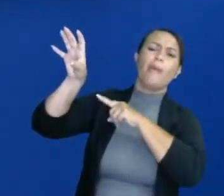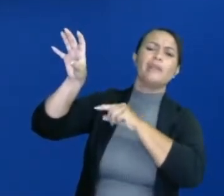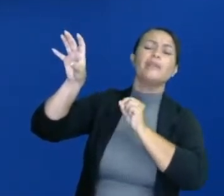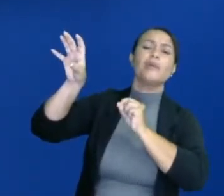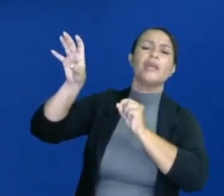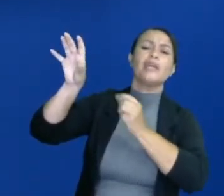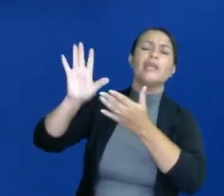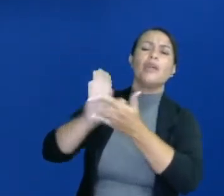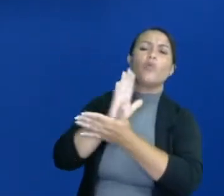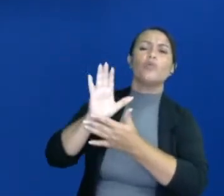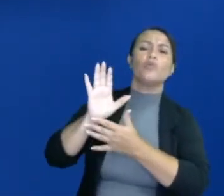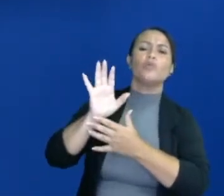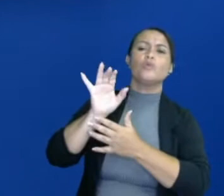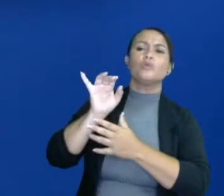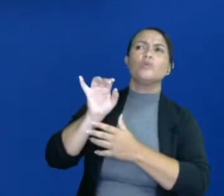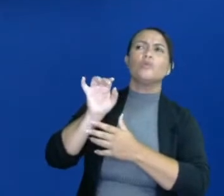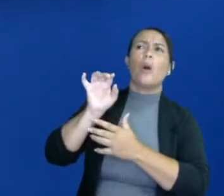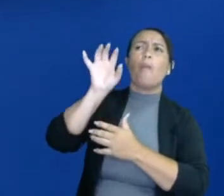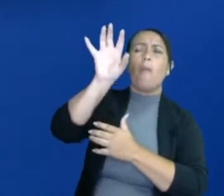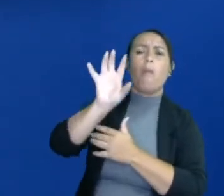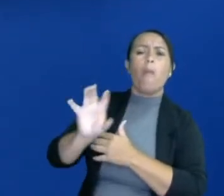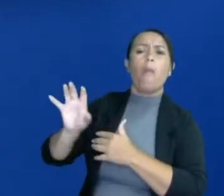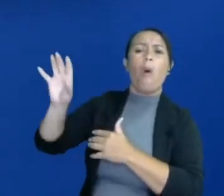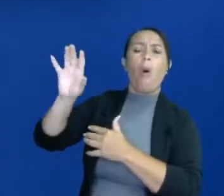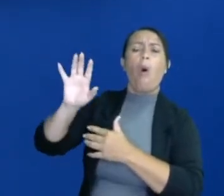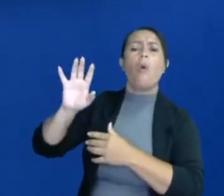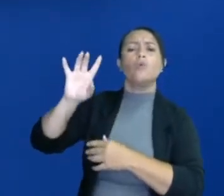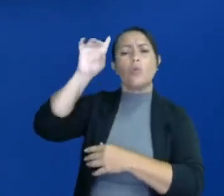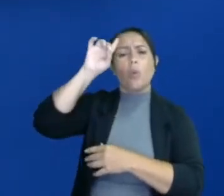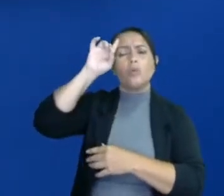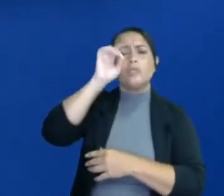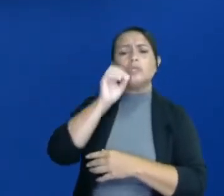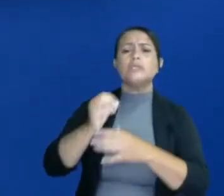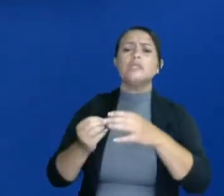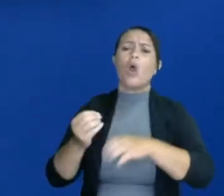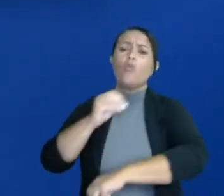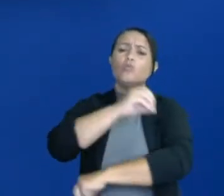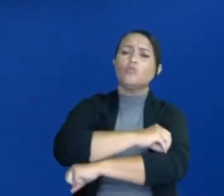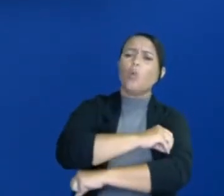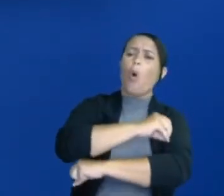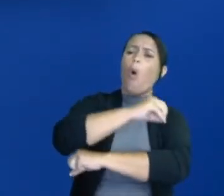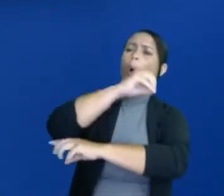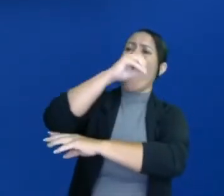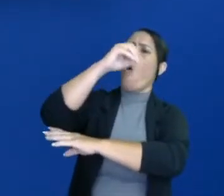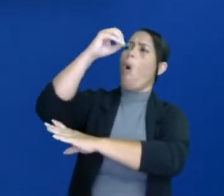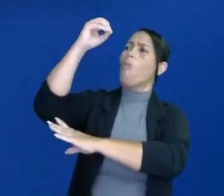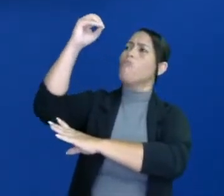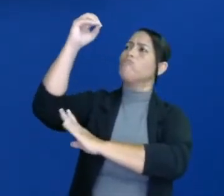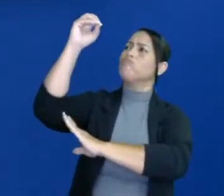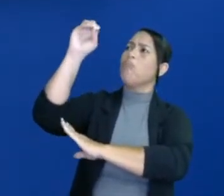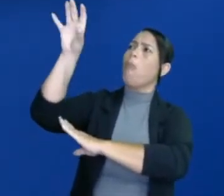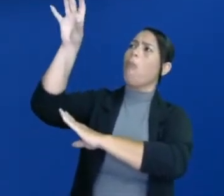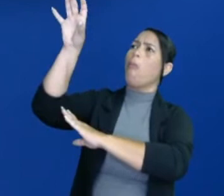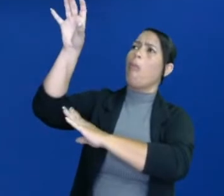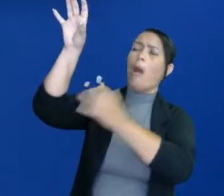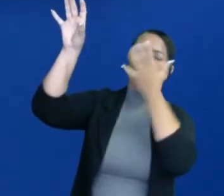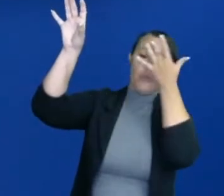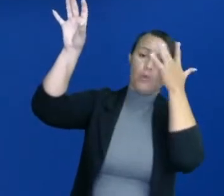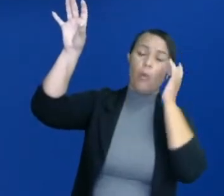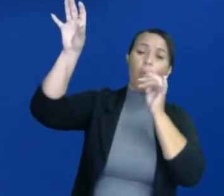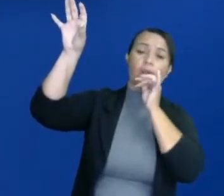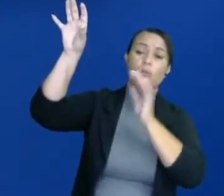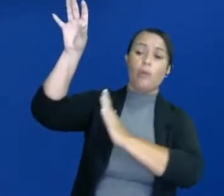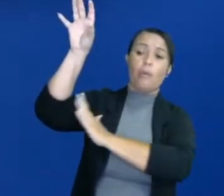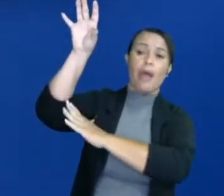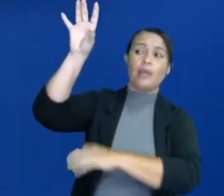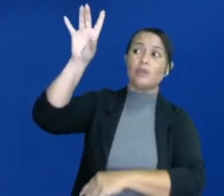determinados pontos, Então, assim, diariamente o Sol vai aparecer, pela manhã, e se você de repente apontar seu braço